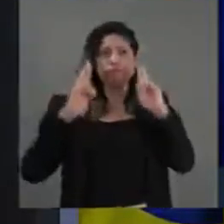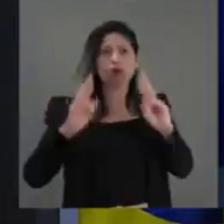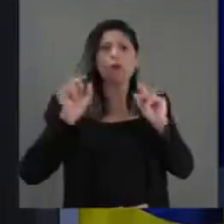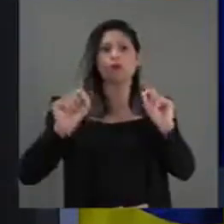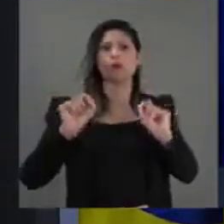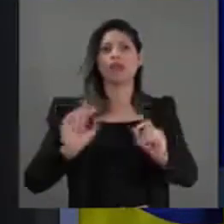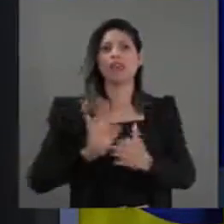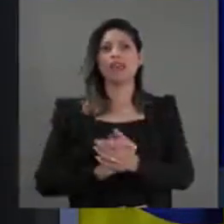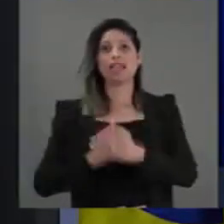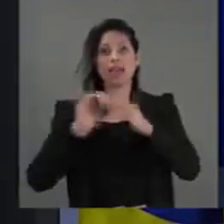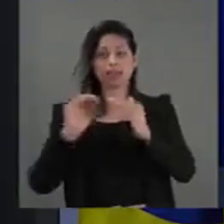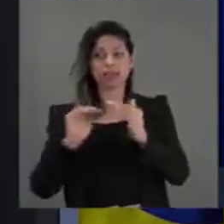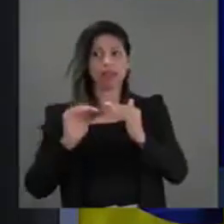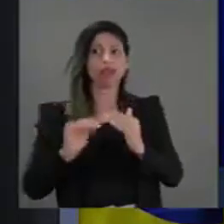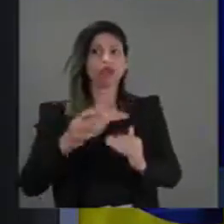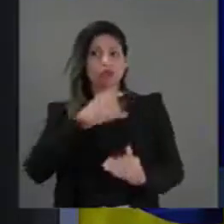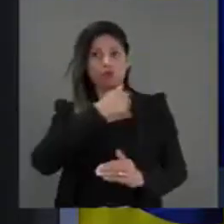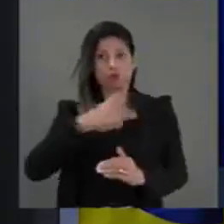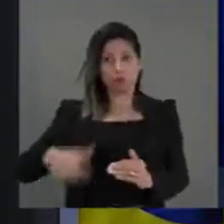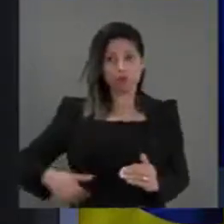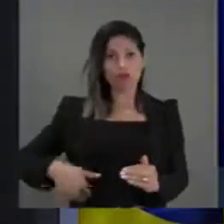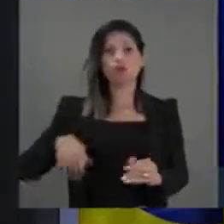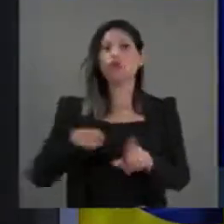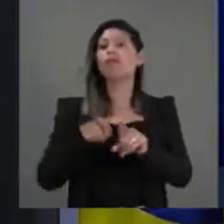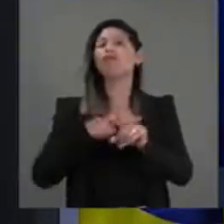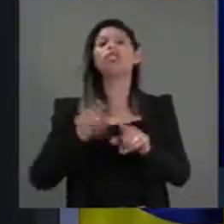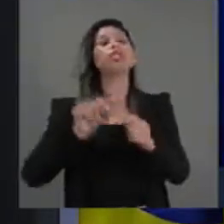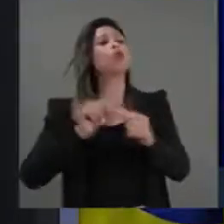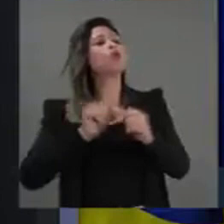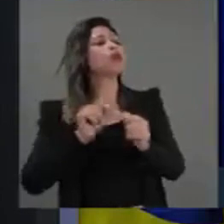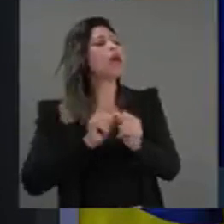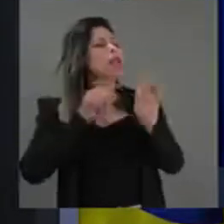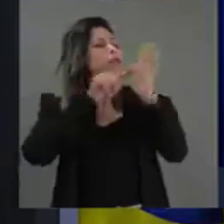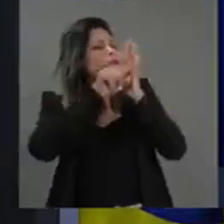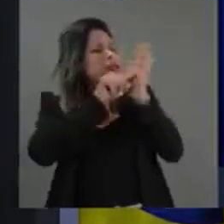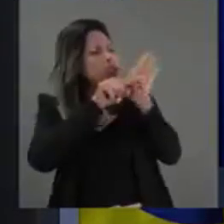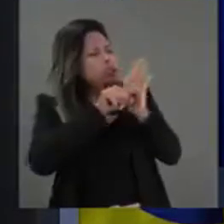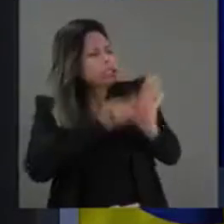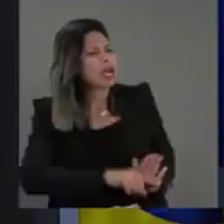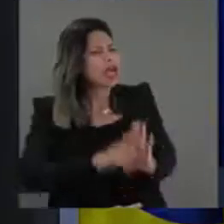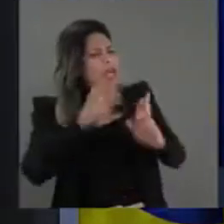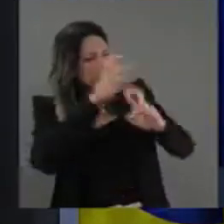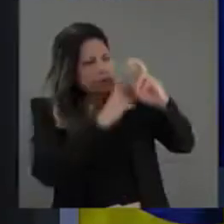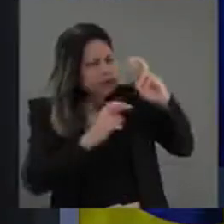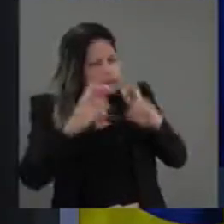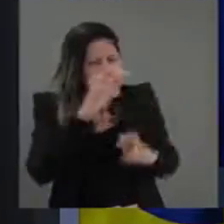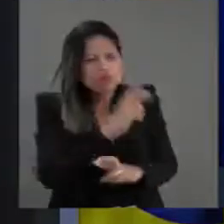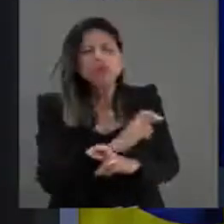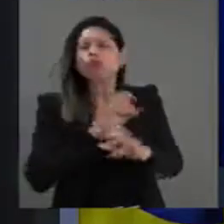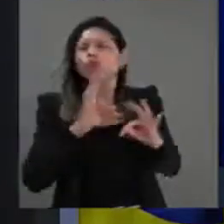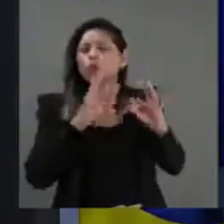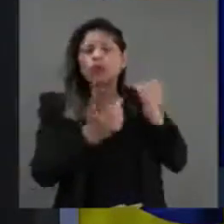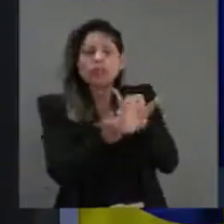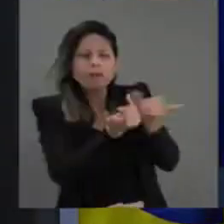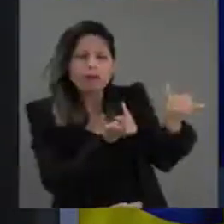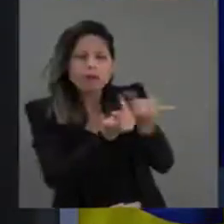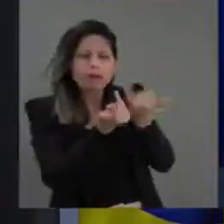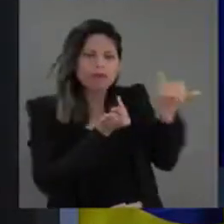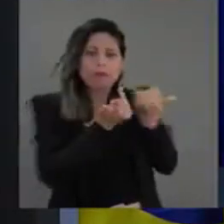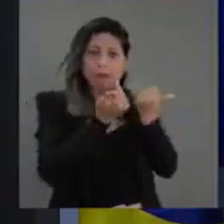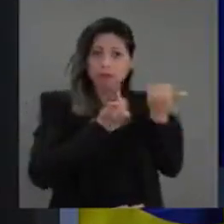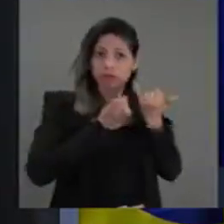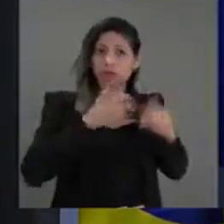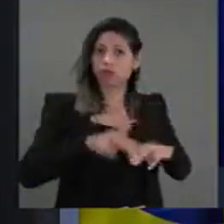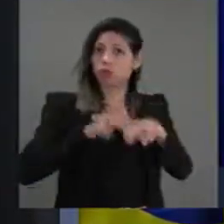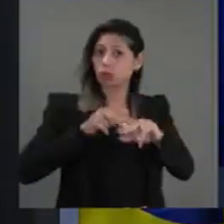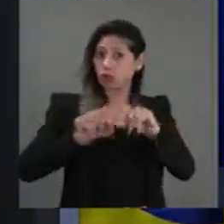seu dever de apurar de forma célere e profunda essas denúncias, e encontrando indícios